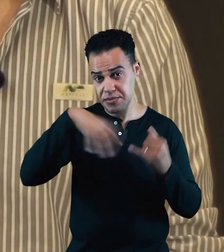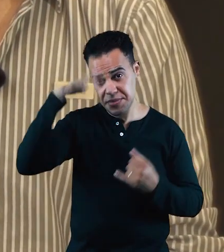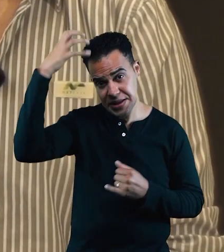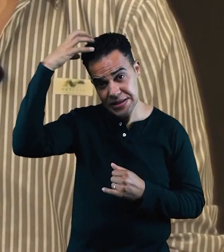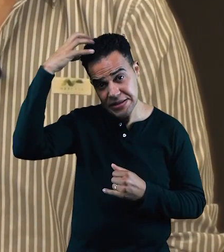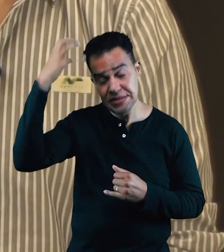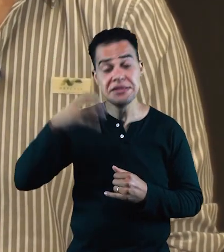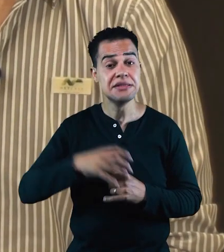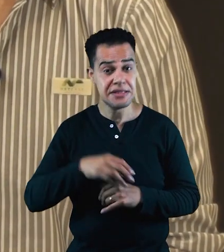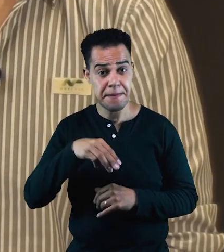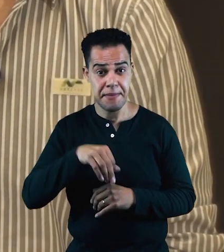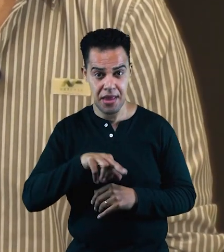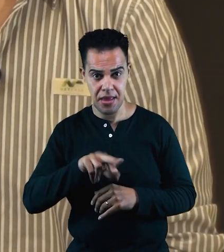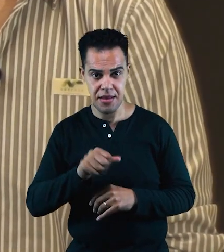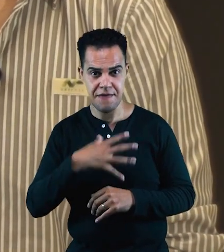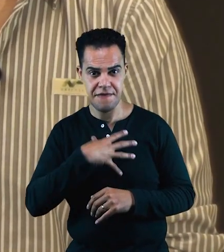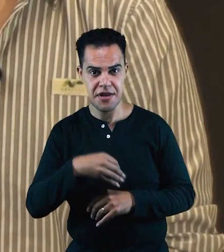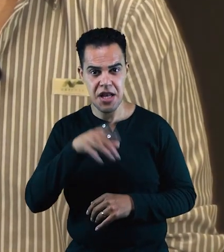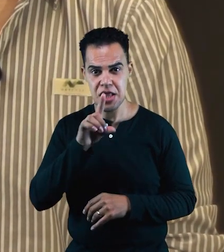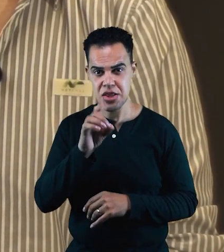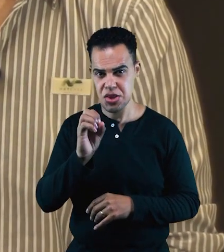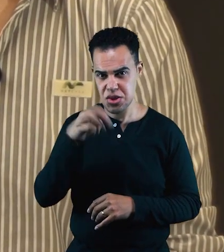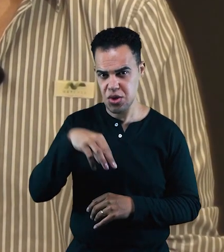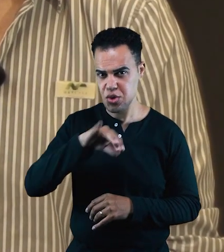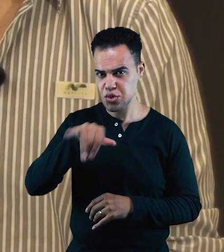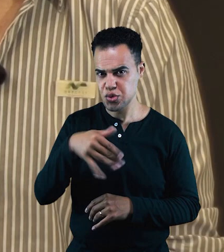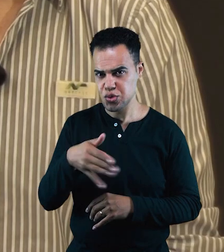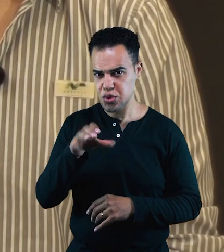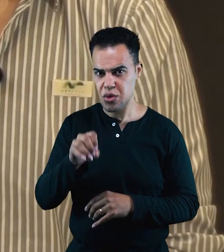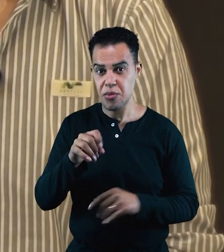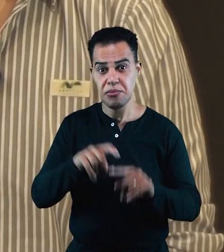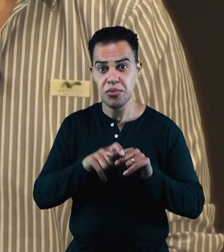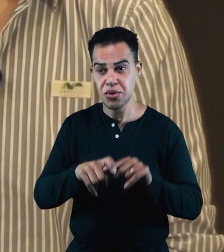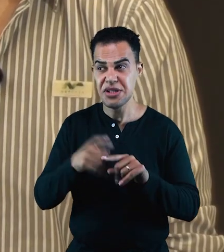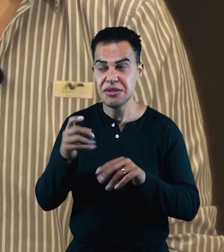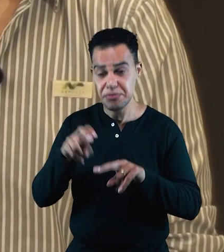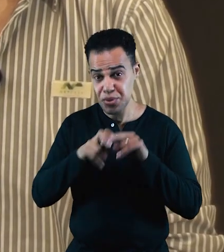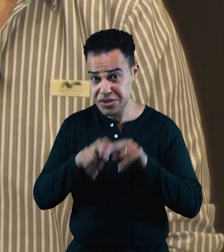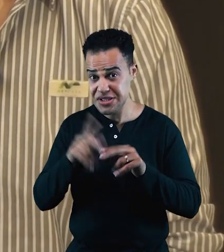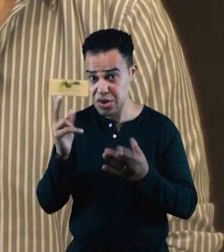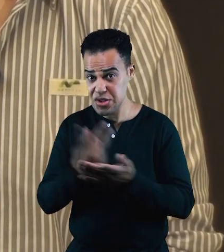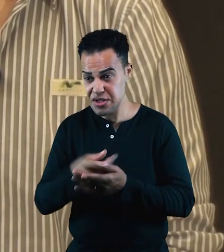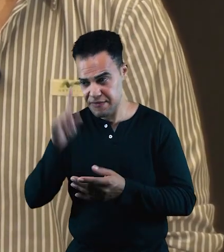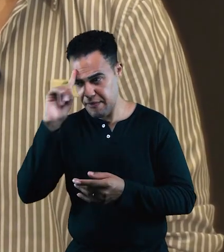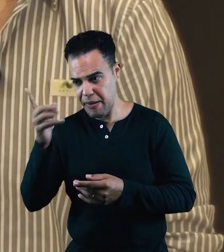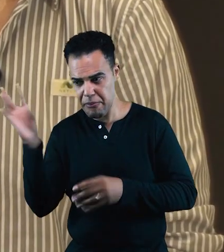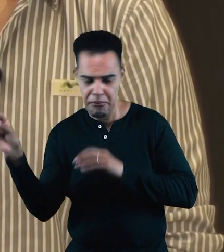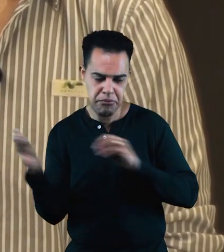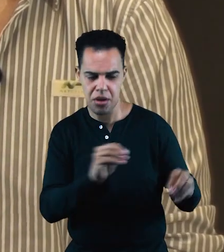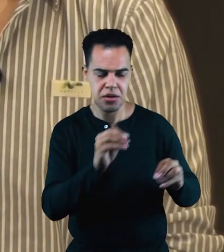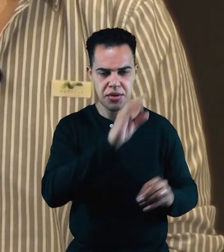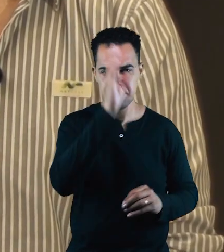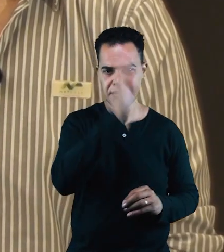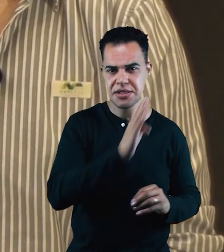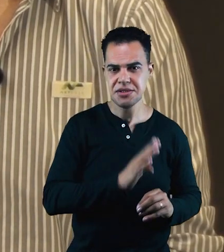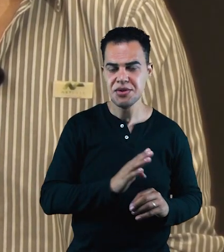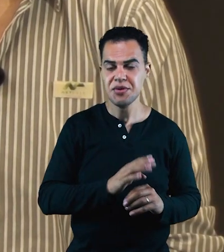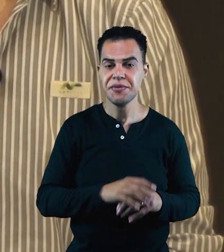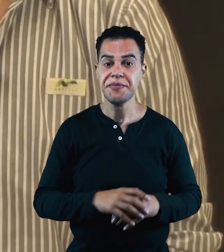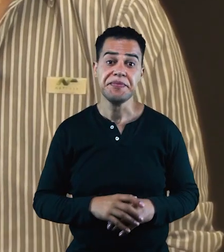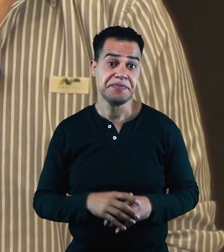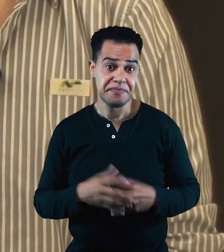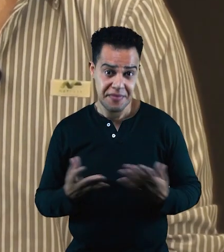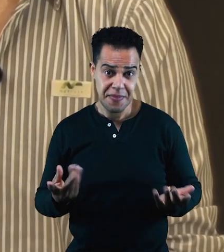Dom João, e por isso que ele foi exilado para o Brasil, né? E onde, na